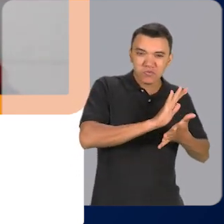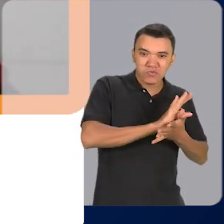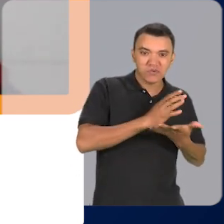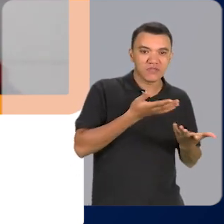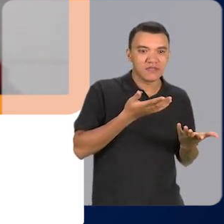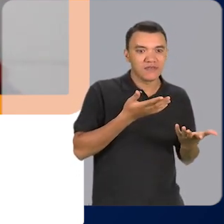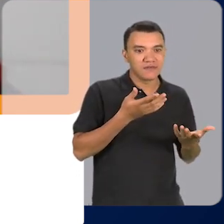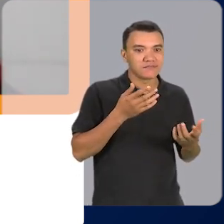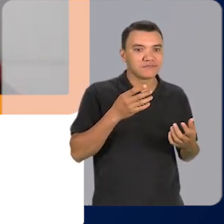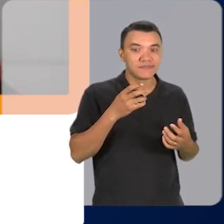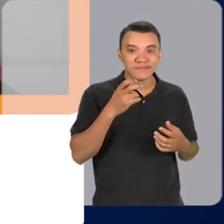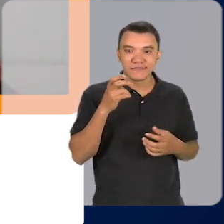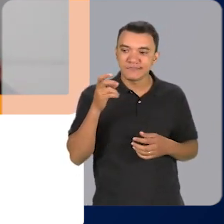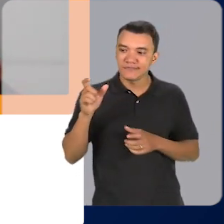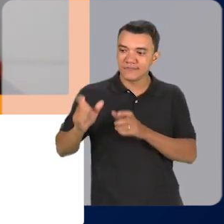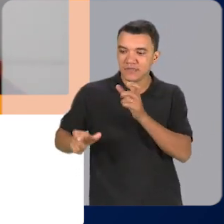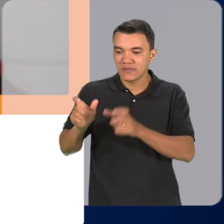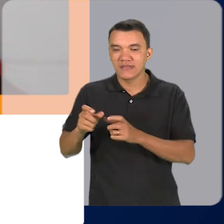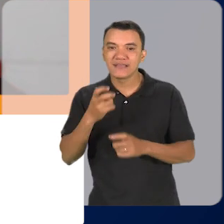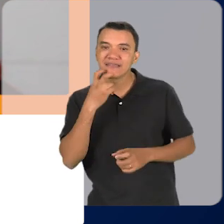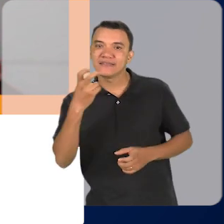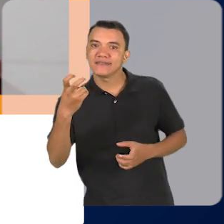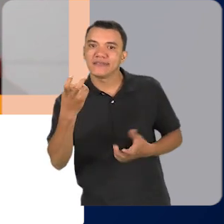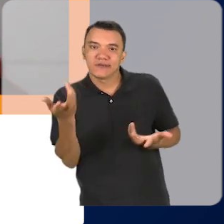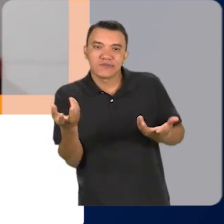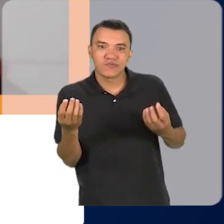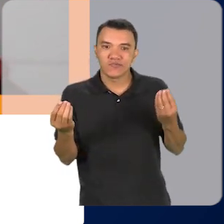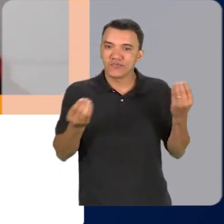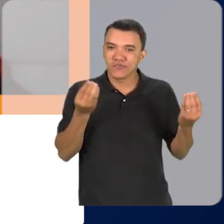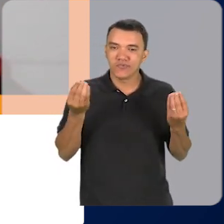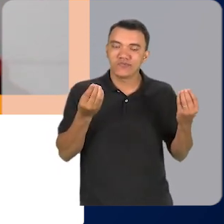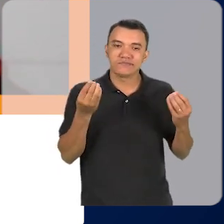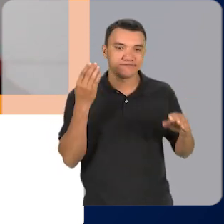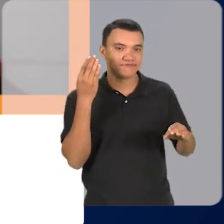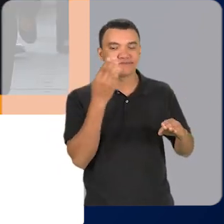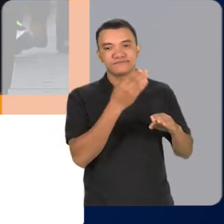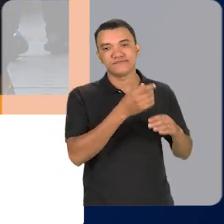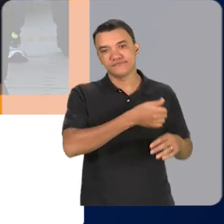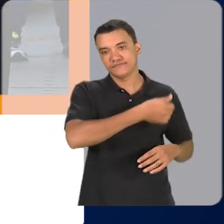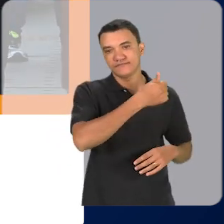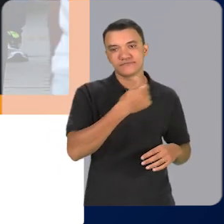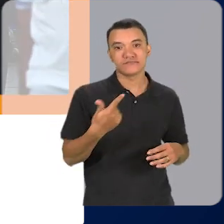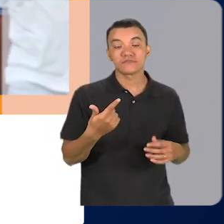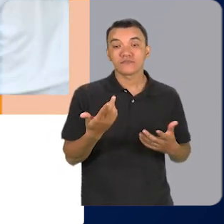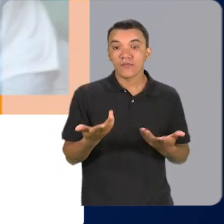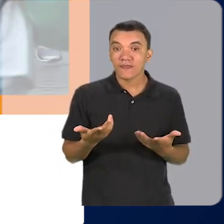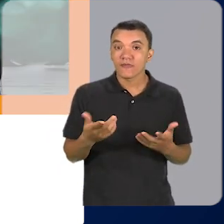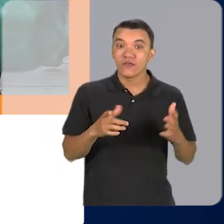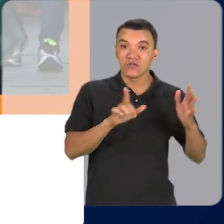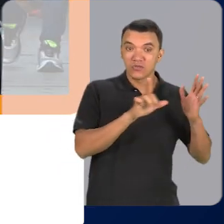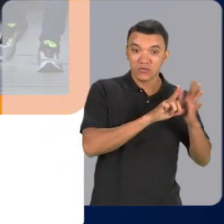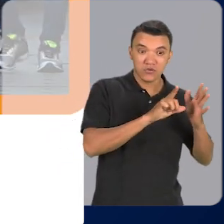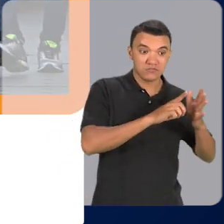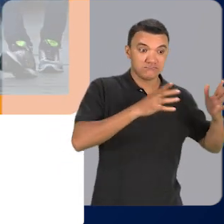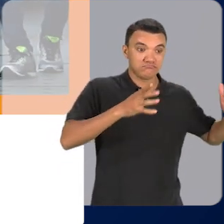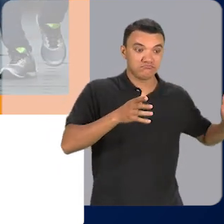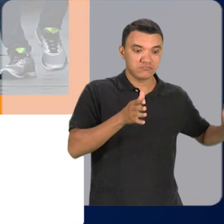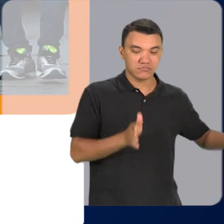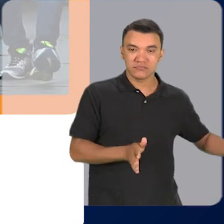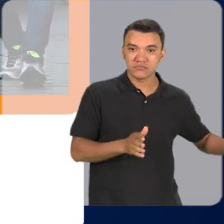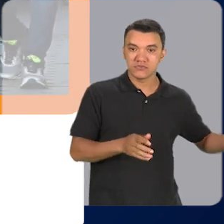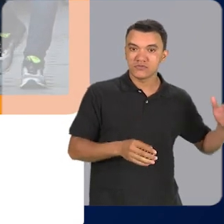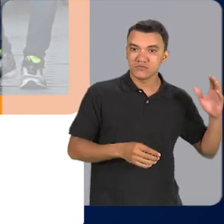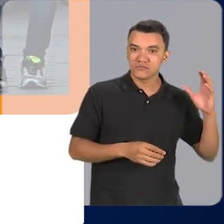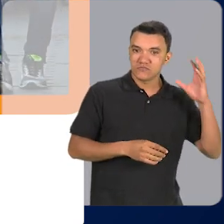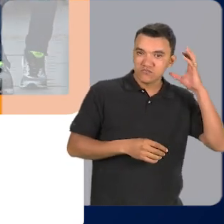periféricos, nos bairros onde o alcance das grandes lojas, né, dos grandes magazines é